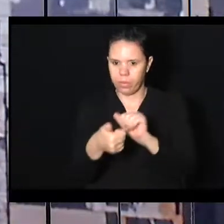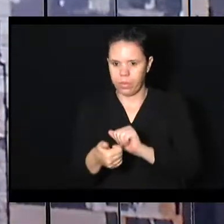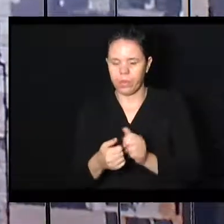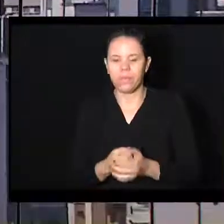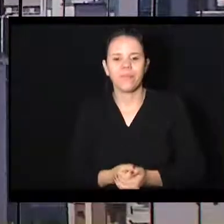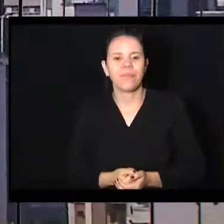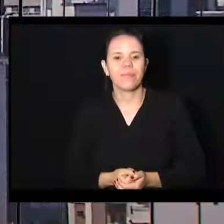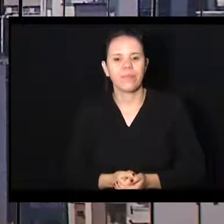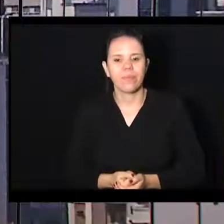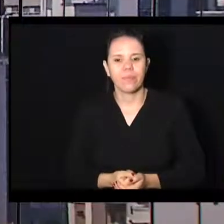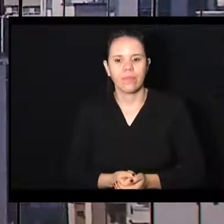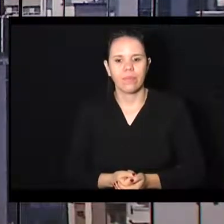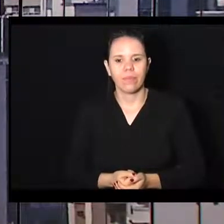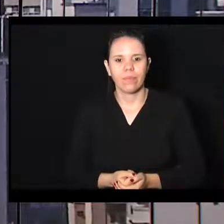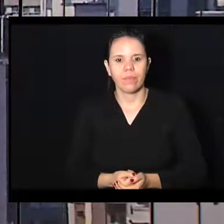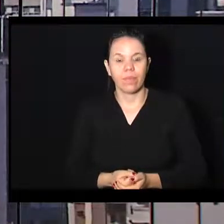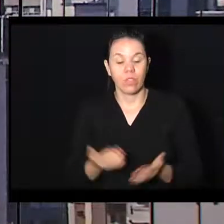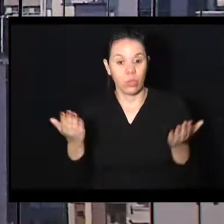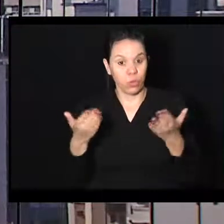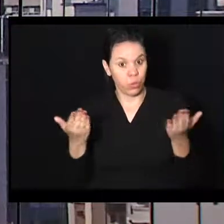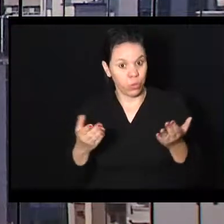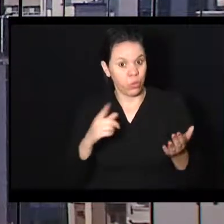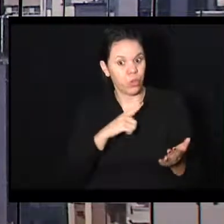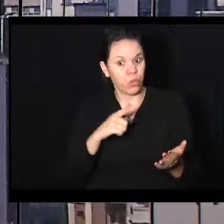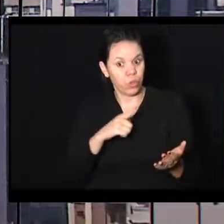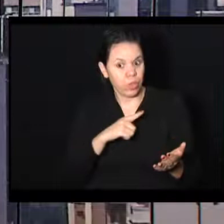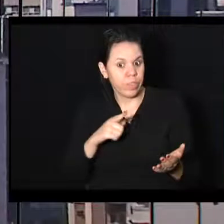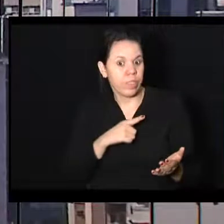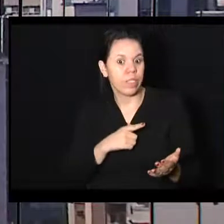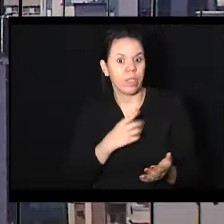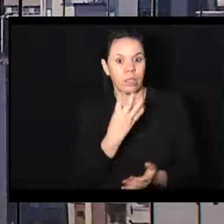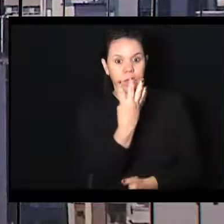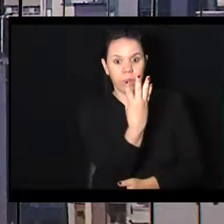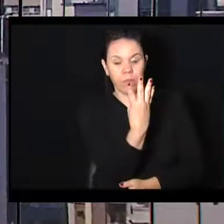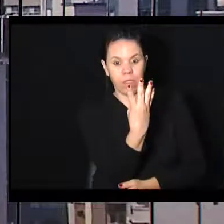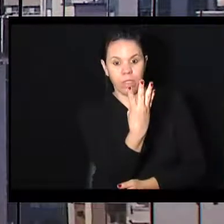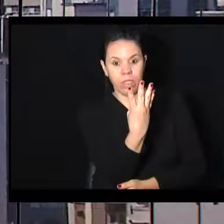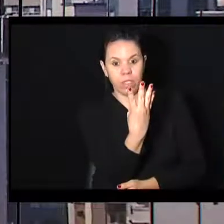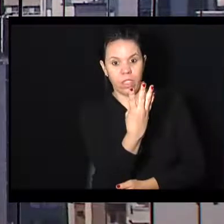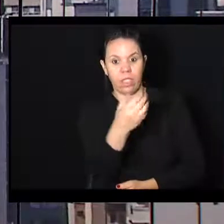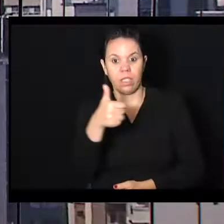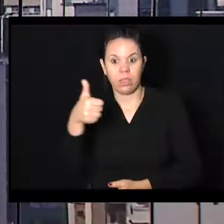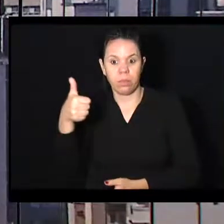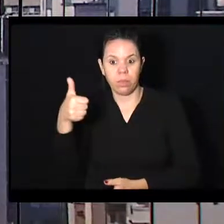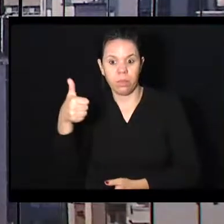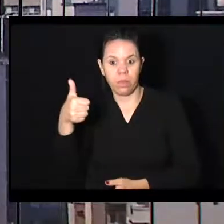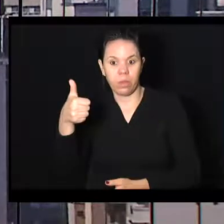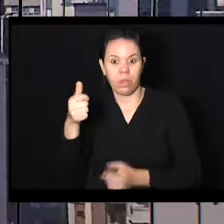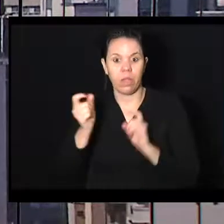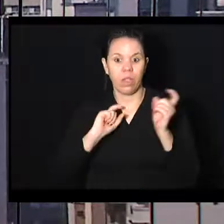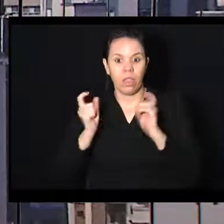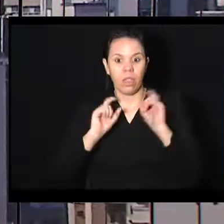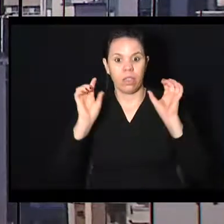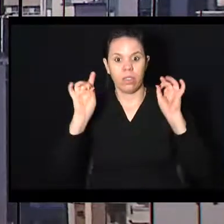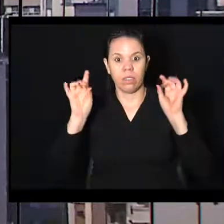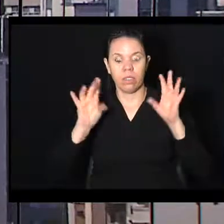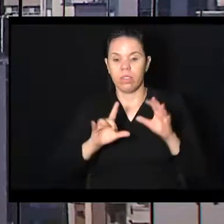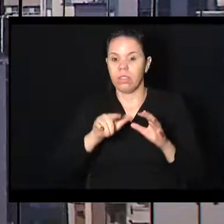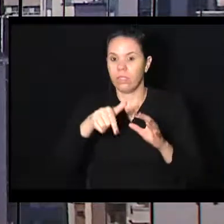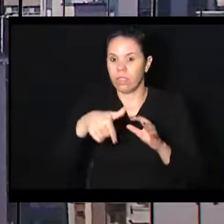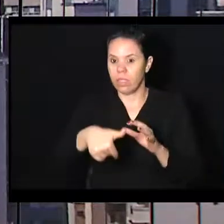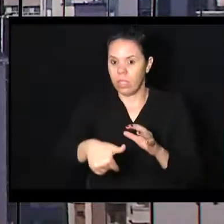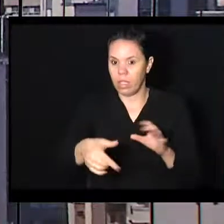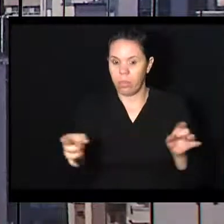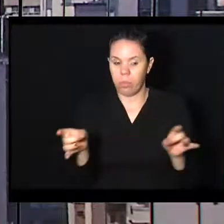as redes. Hoje é dia da 41ª reunião ordinária, a primeira após o recesso.